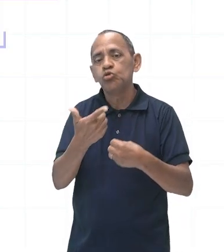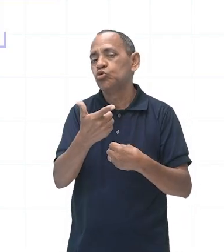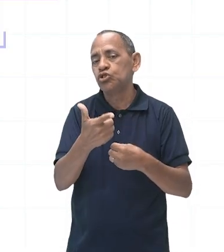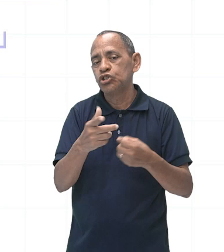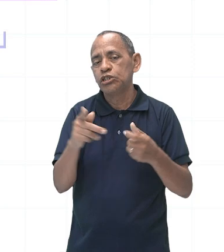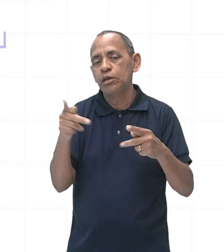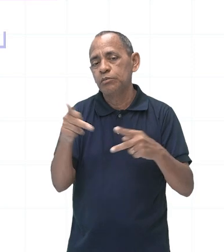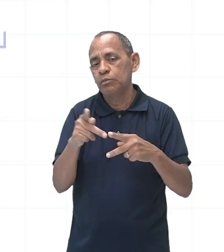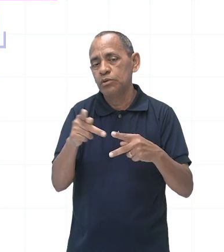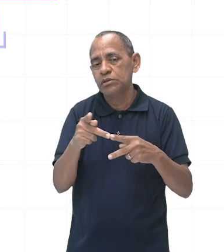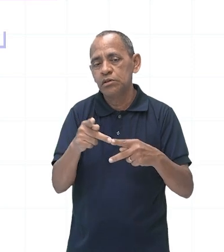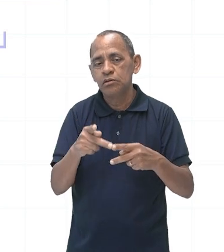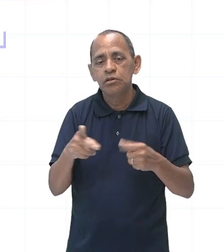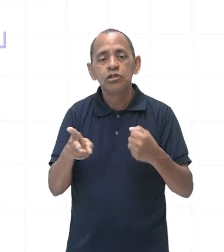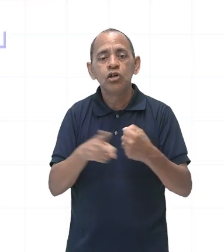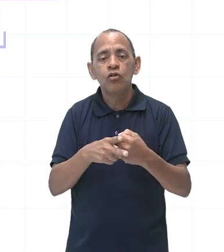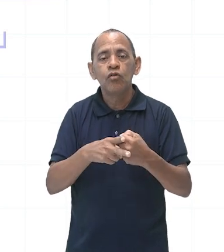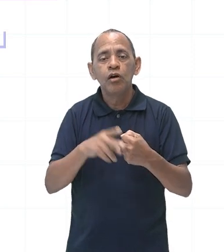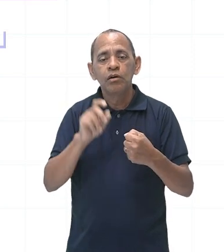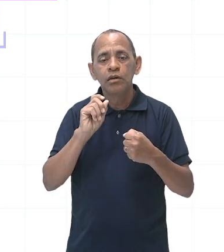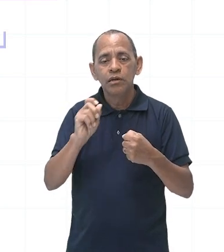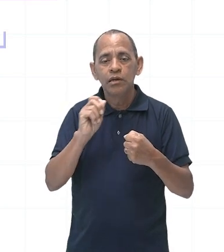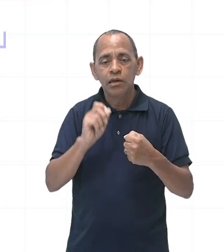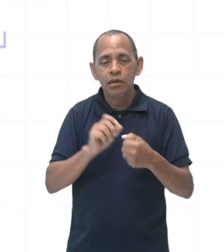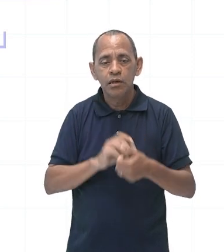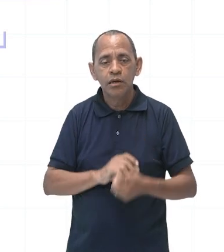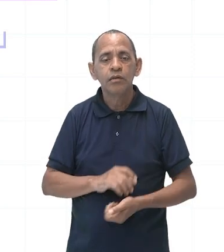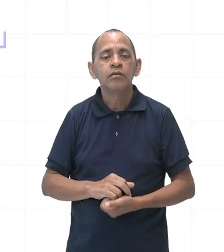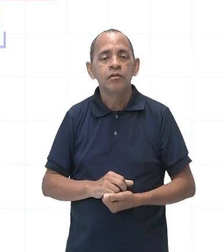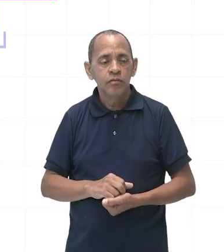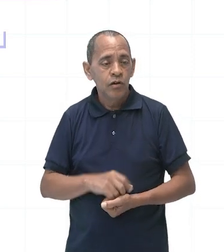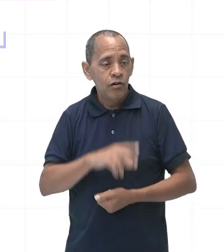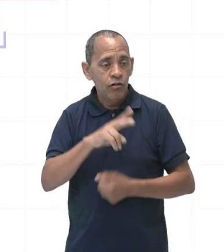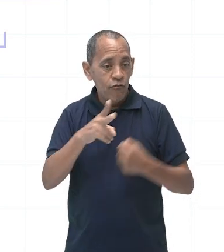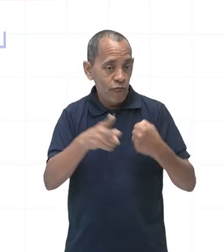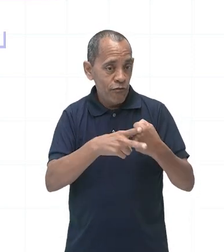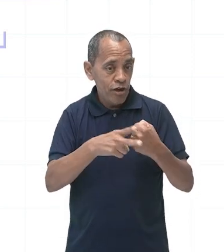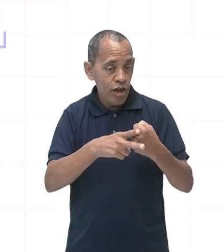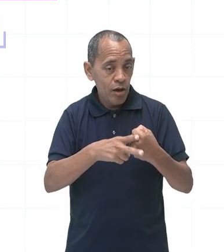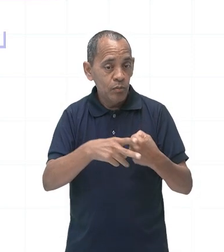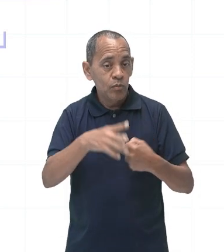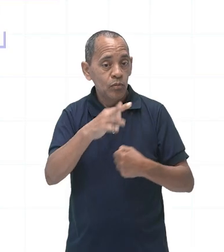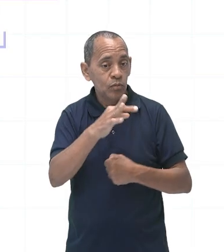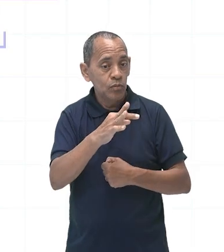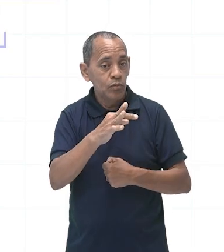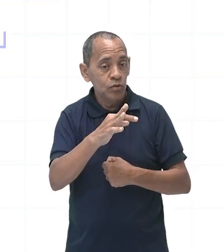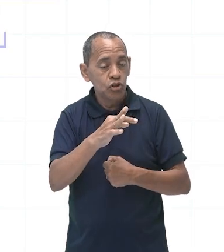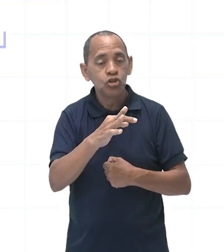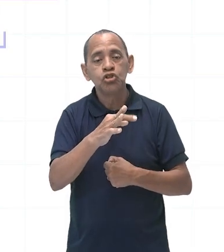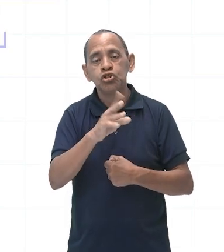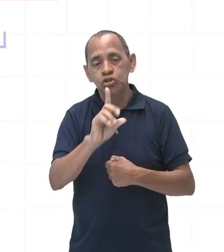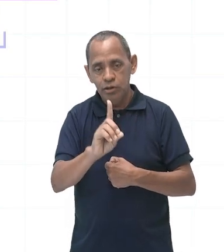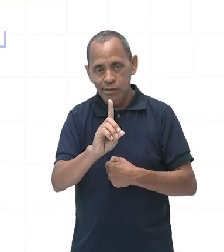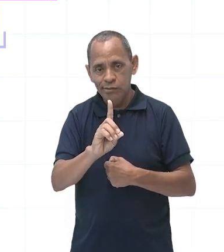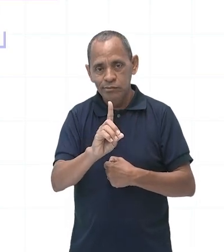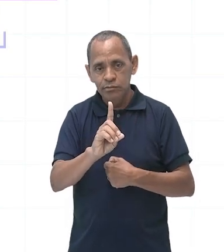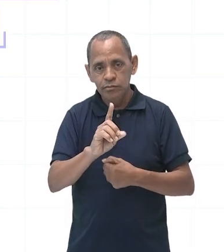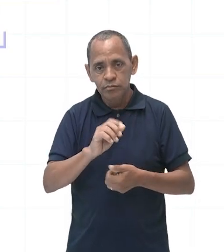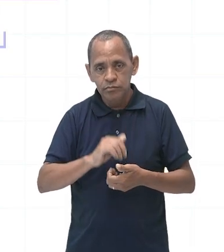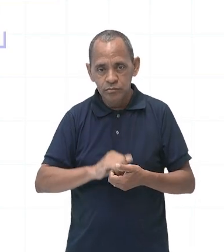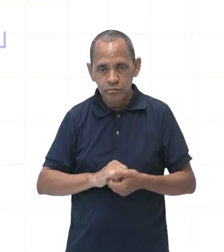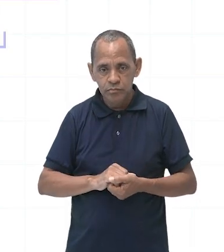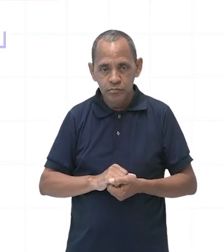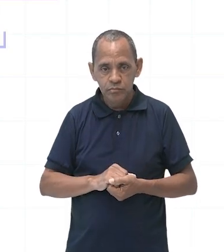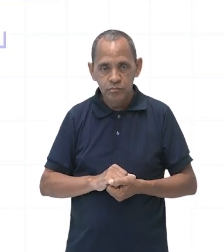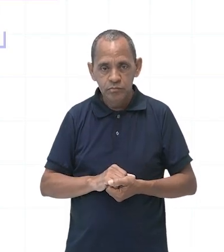ter e o elemento direito não tem preposição aí. Então o meu verbo é transitivo direto, porque não tem preposição